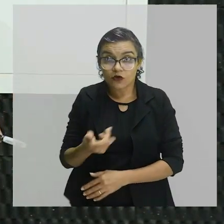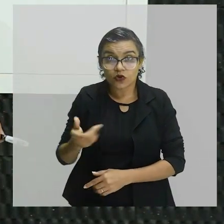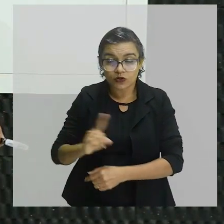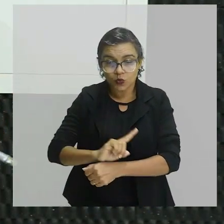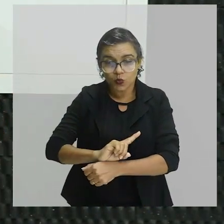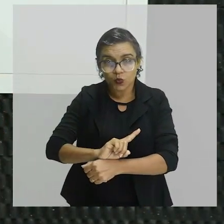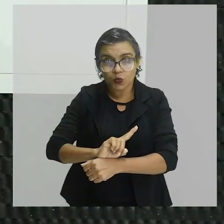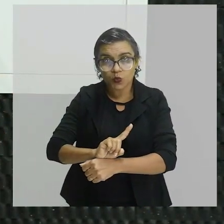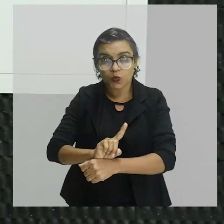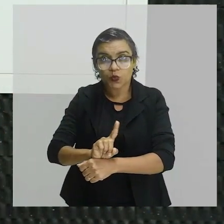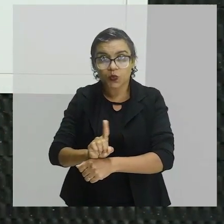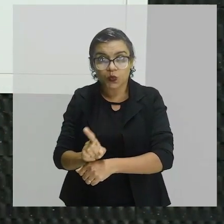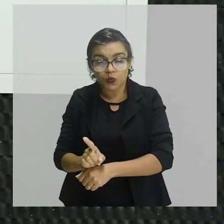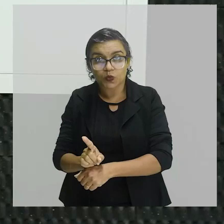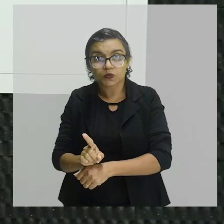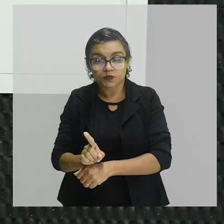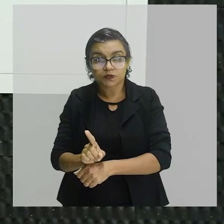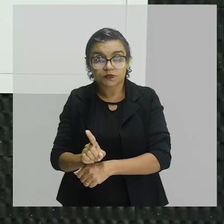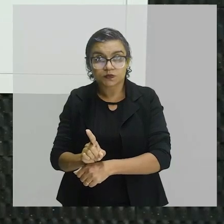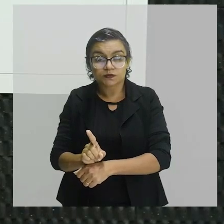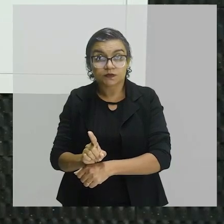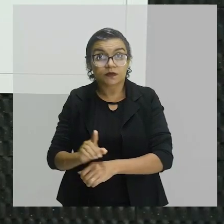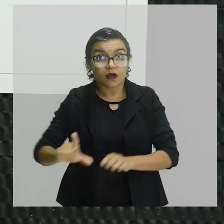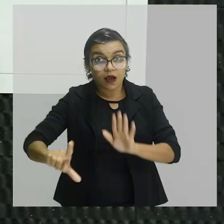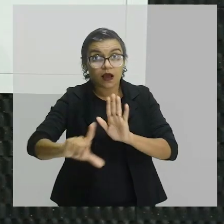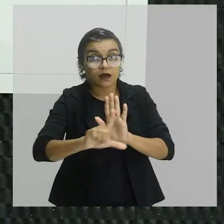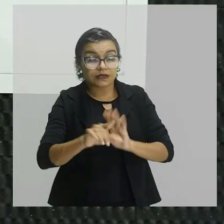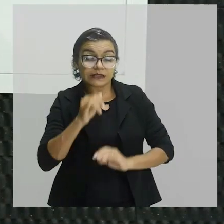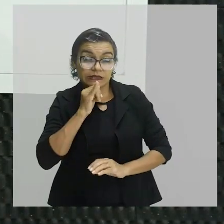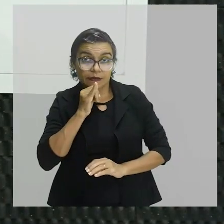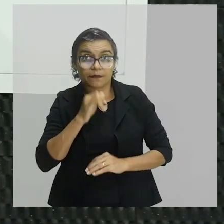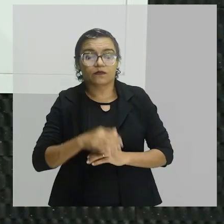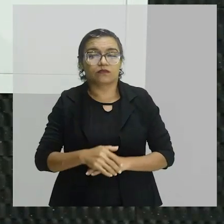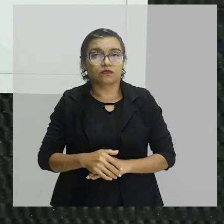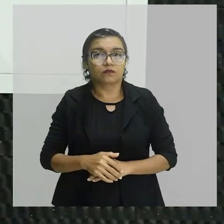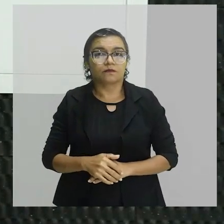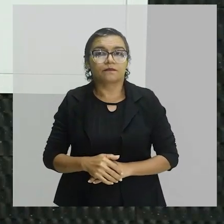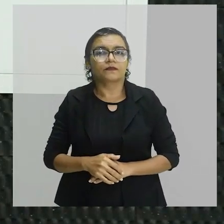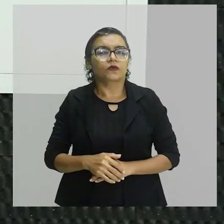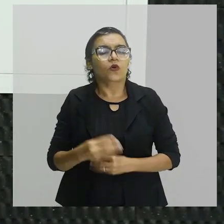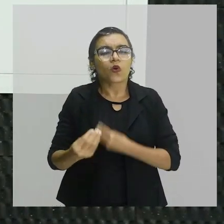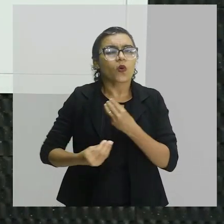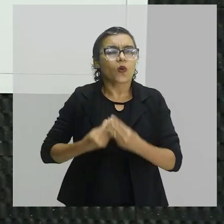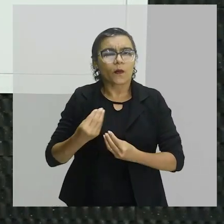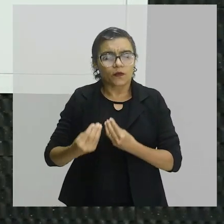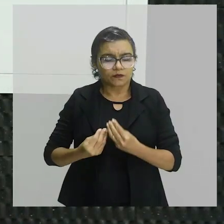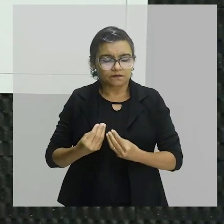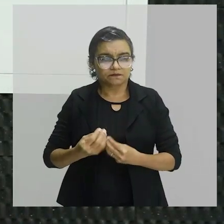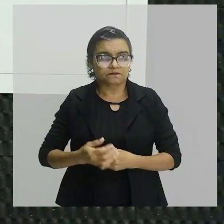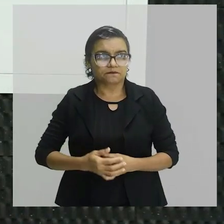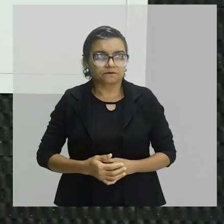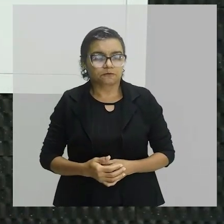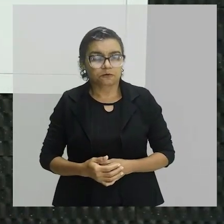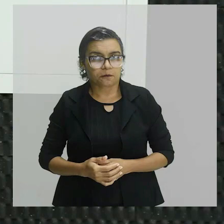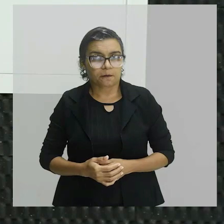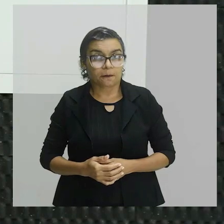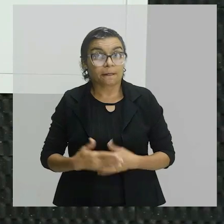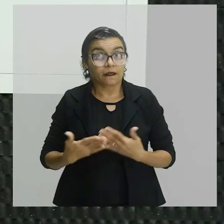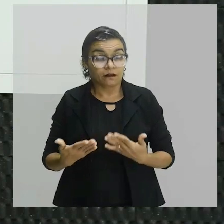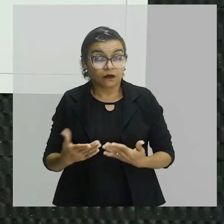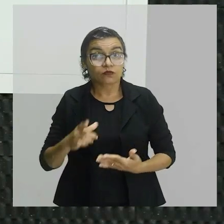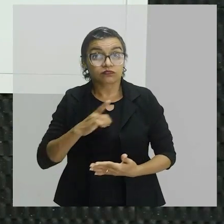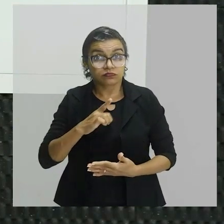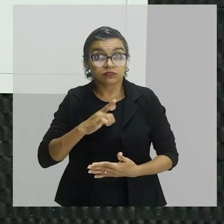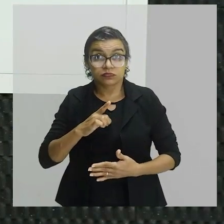por hora, ok? Além da velocidade máxima permitida nas vias. Então é o seguinte, então, ele dá sempre